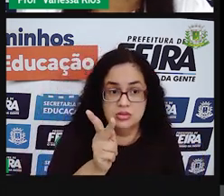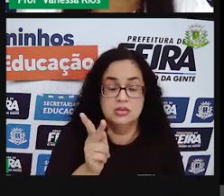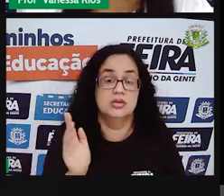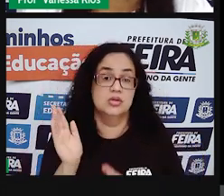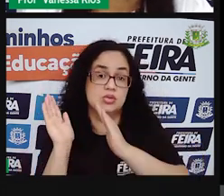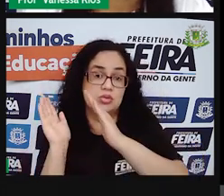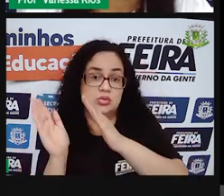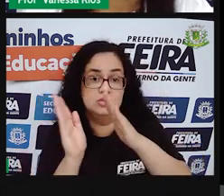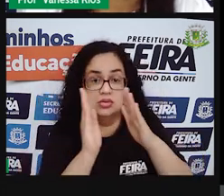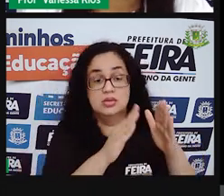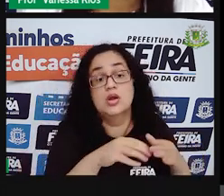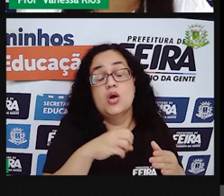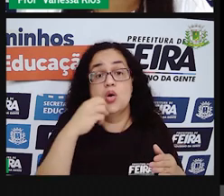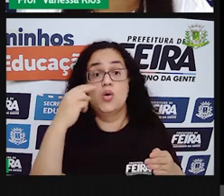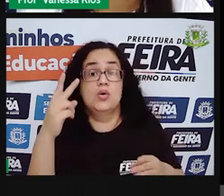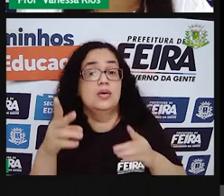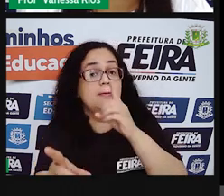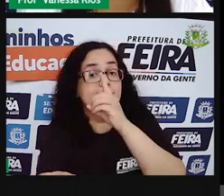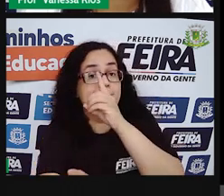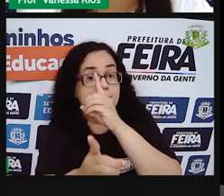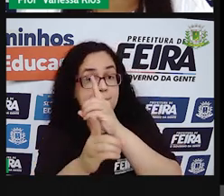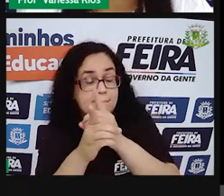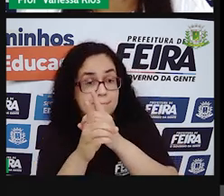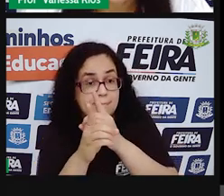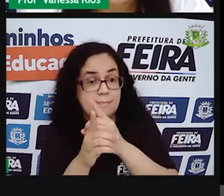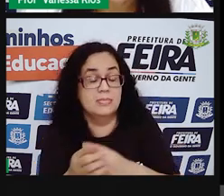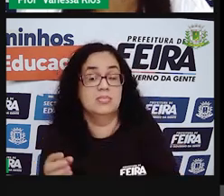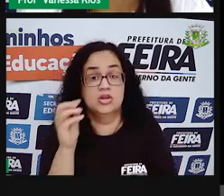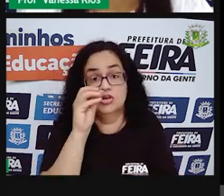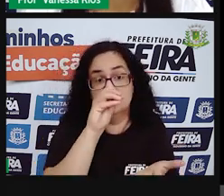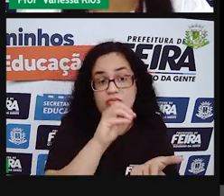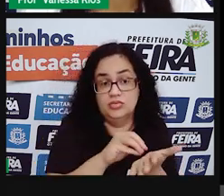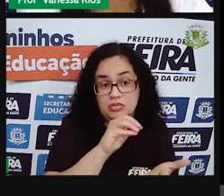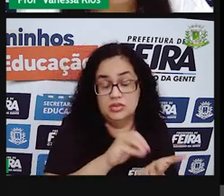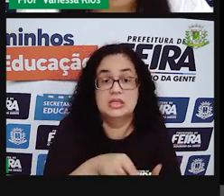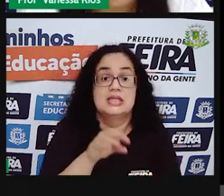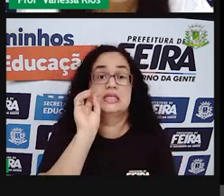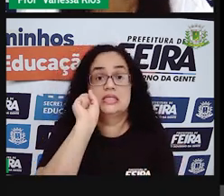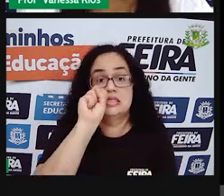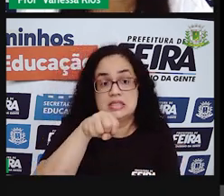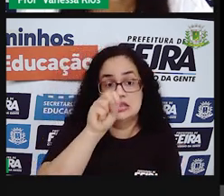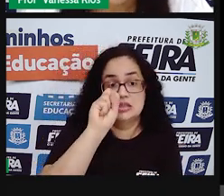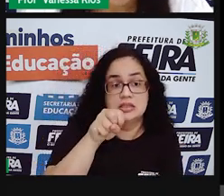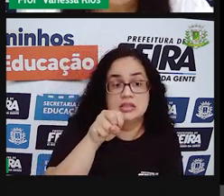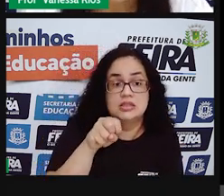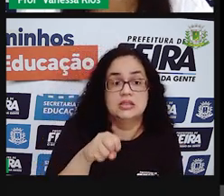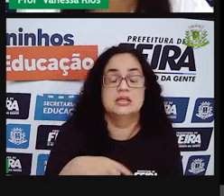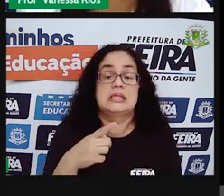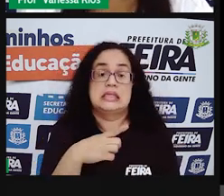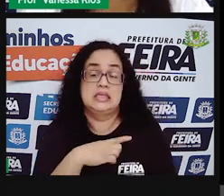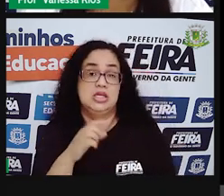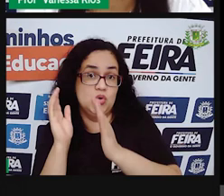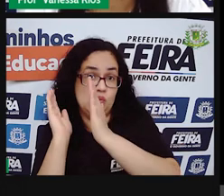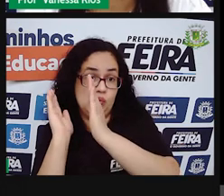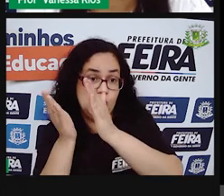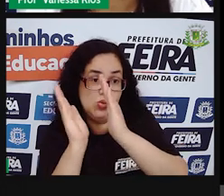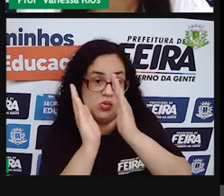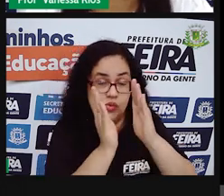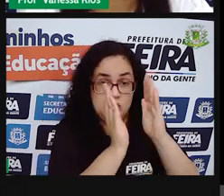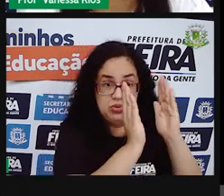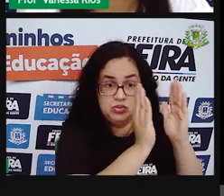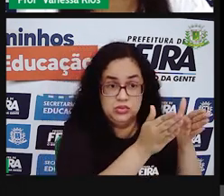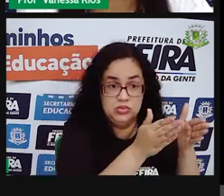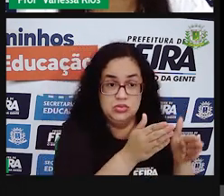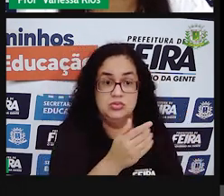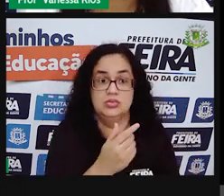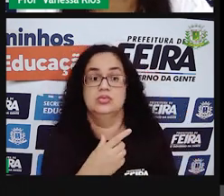a uma sequência, ou descobrir termos ausentes? Sim. Quando a gente tem uma sequência e nessa